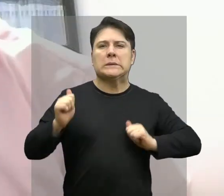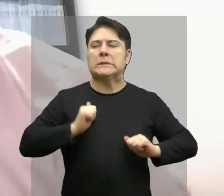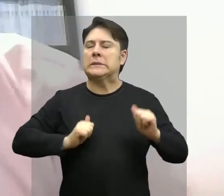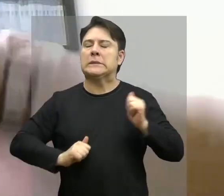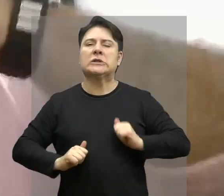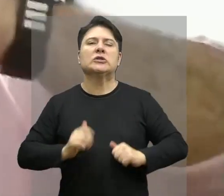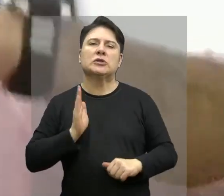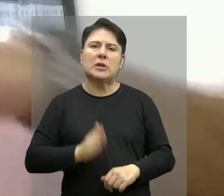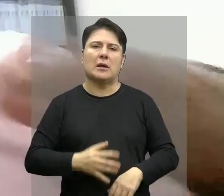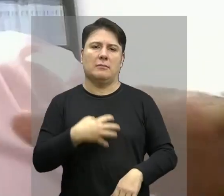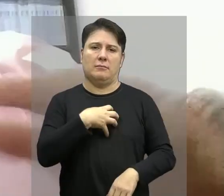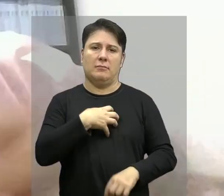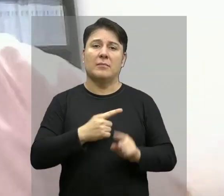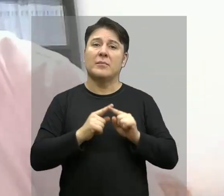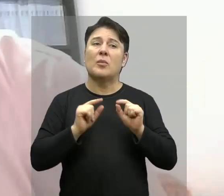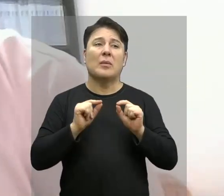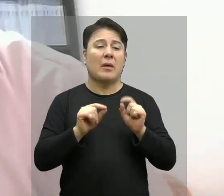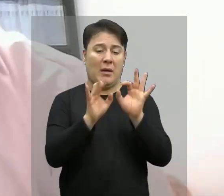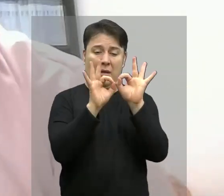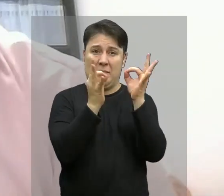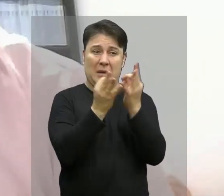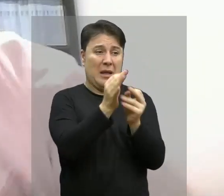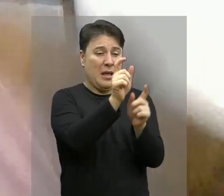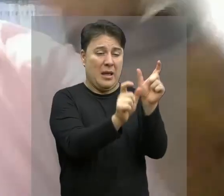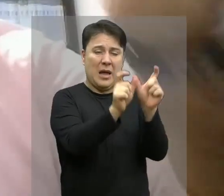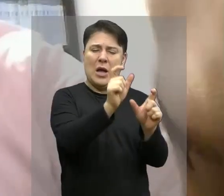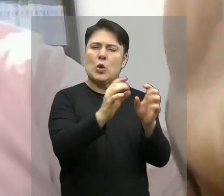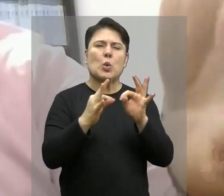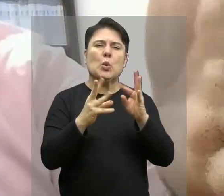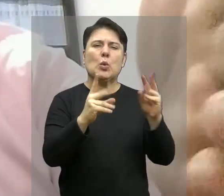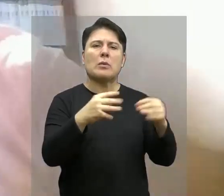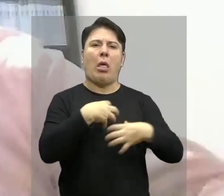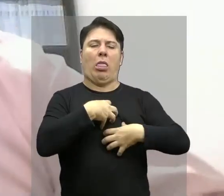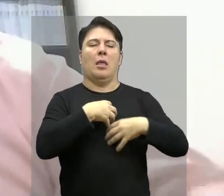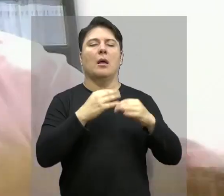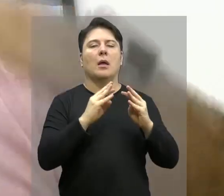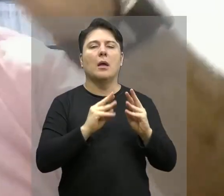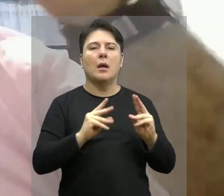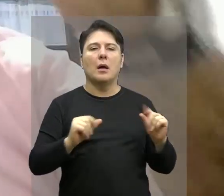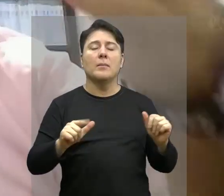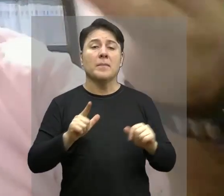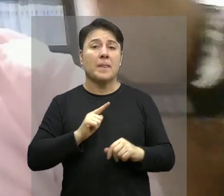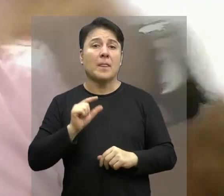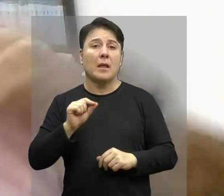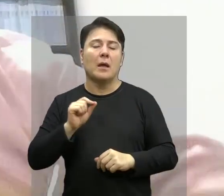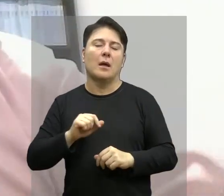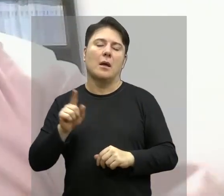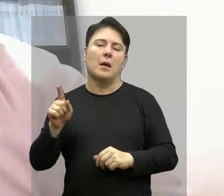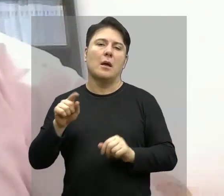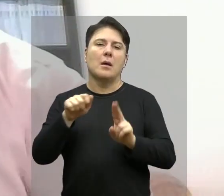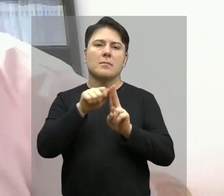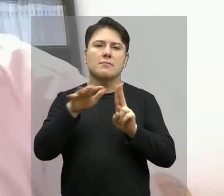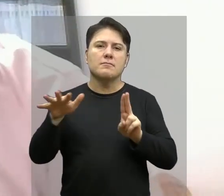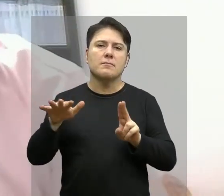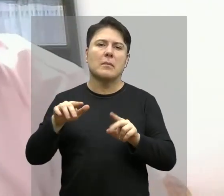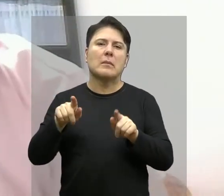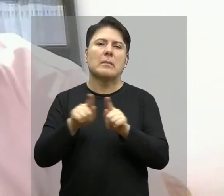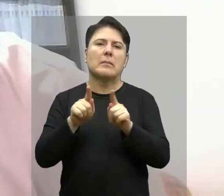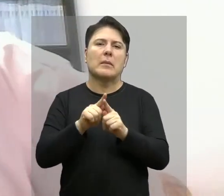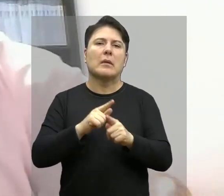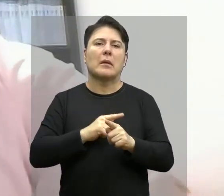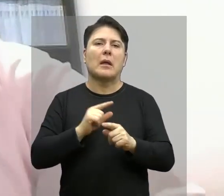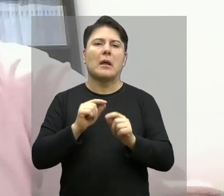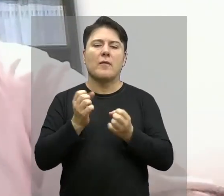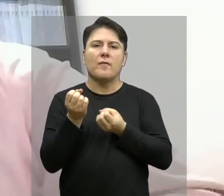forma? Então, destrói todo mundo. Né? Dados do Banco Central, dados aí, né, da Secretaria de Prêmios e